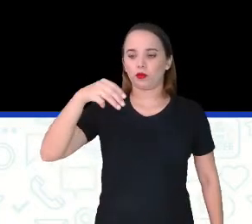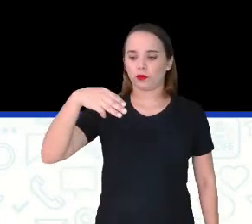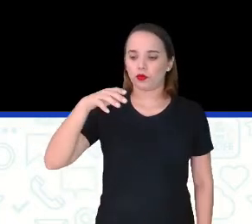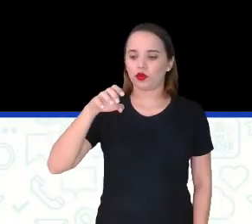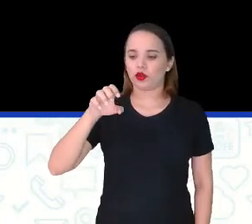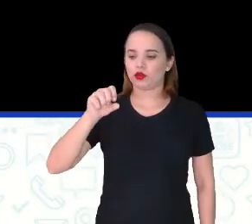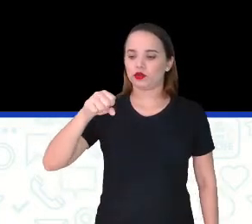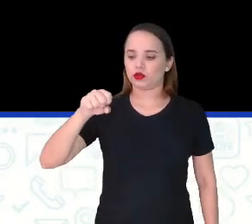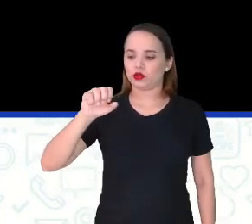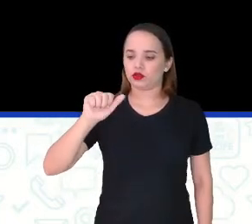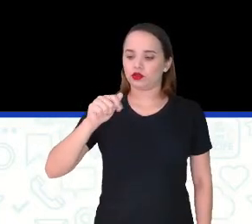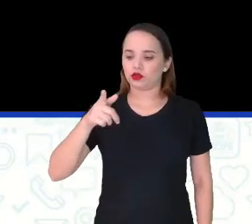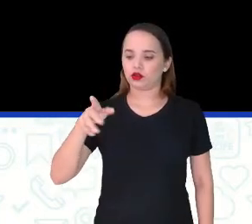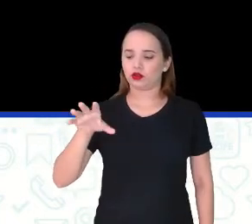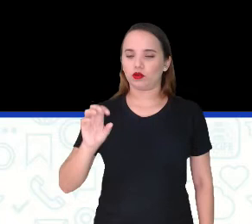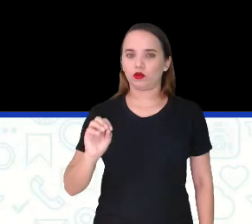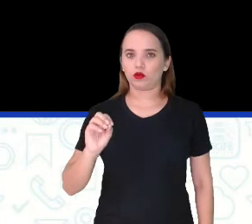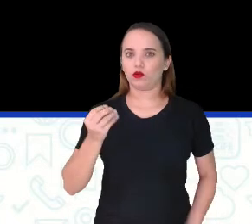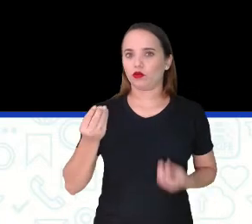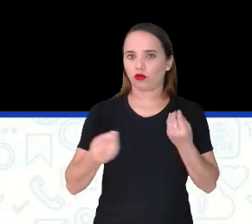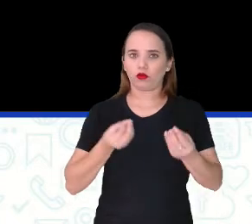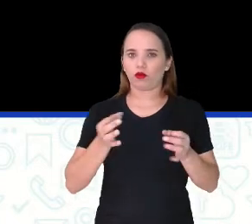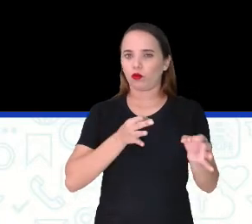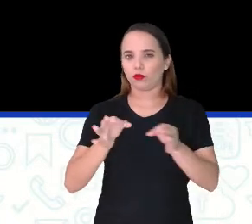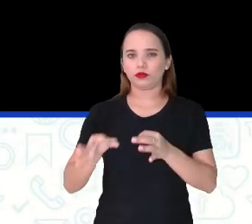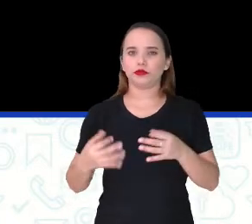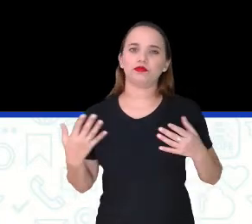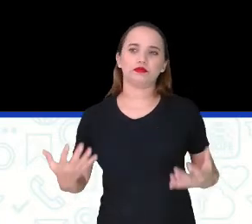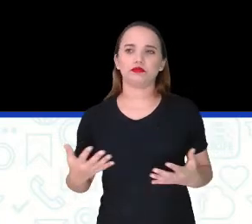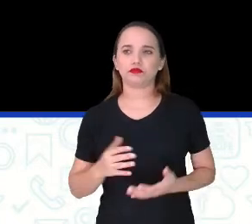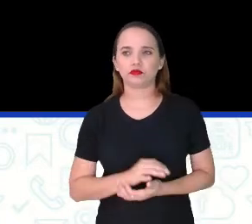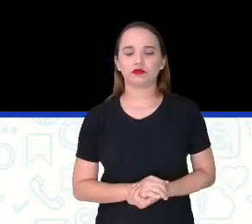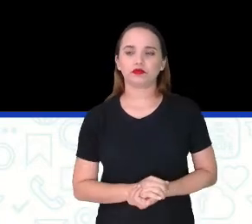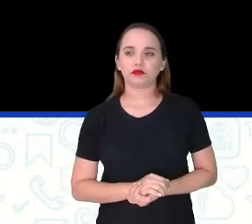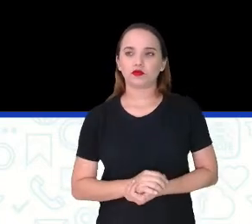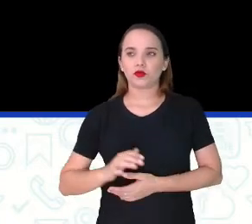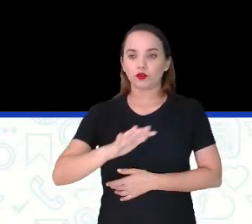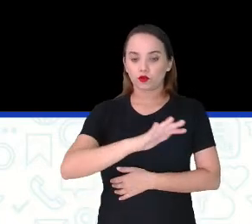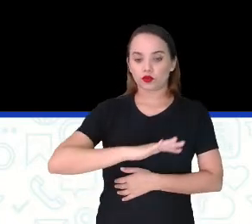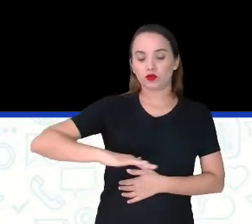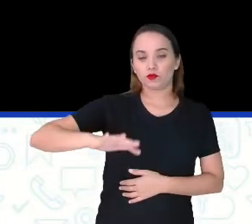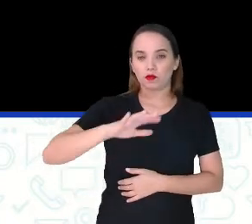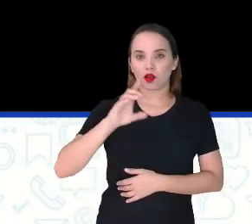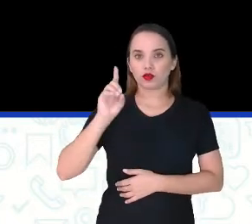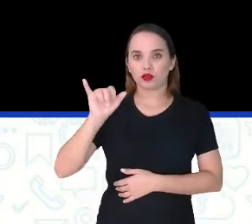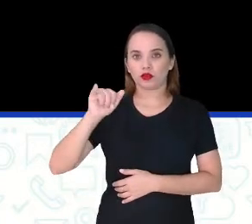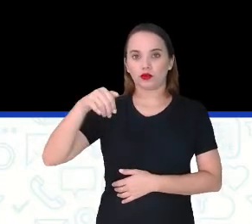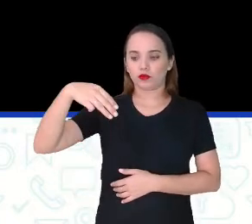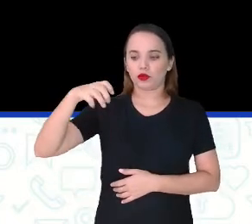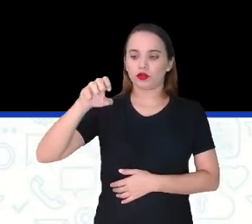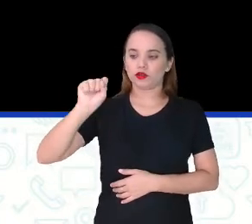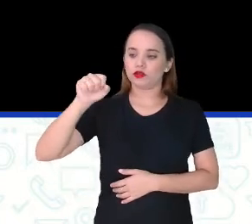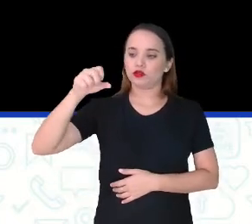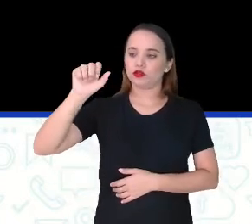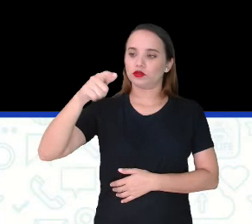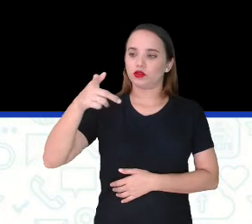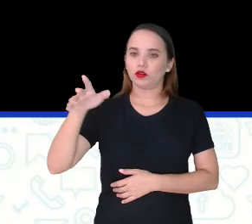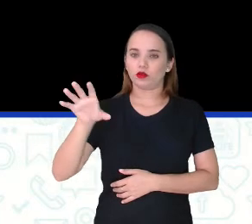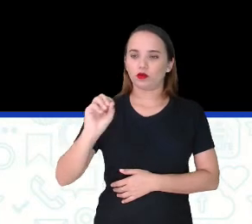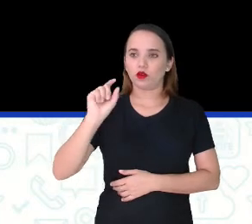né? E aí, como é que a gente organiza isso? O espaço, ele é relacionado à dimensão, ele é uma